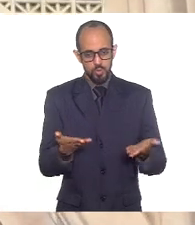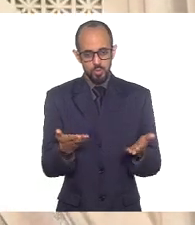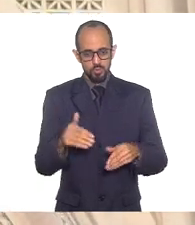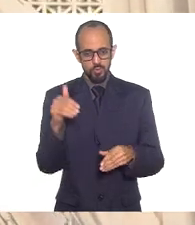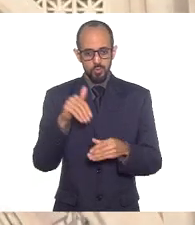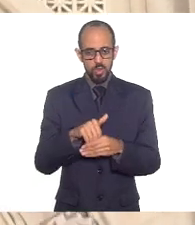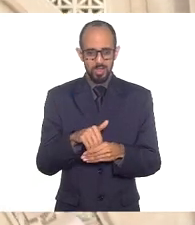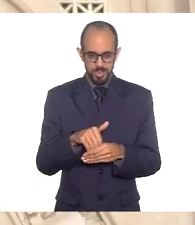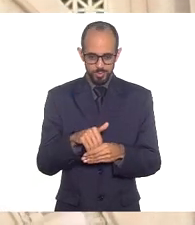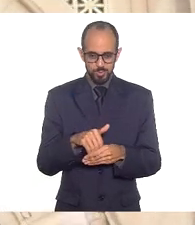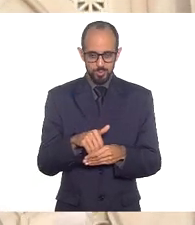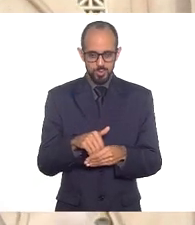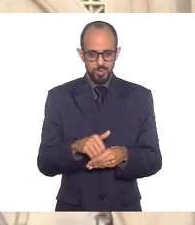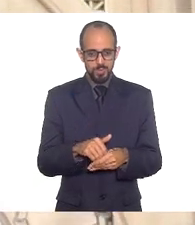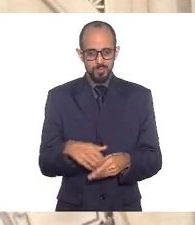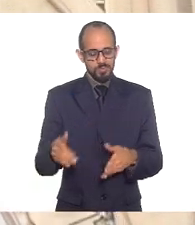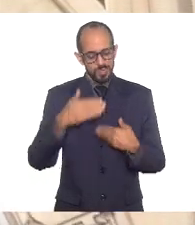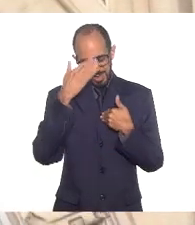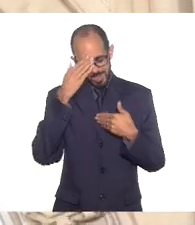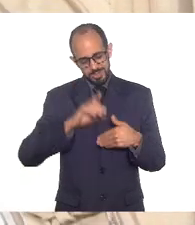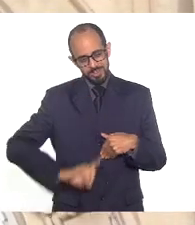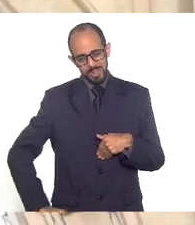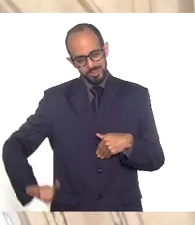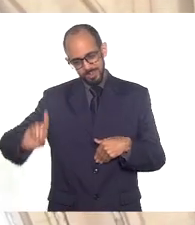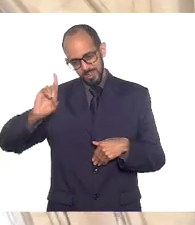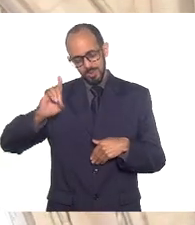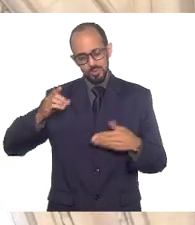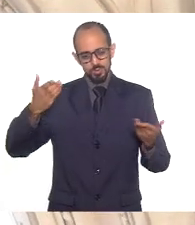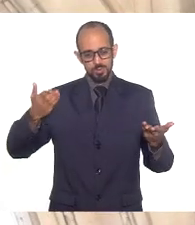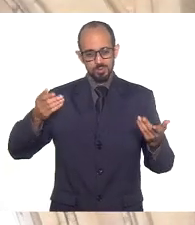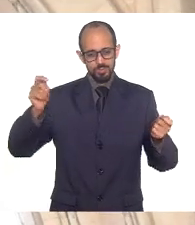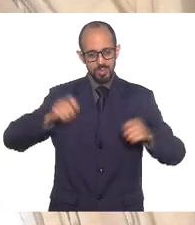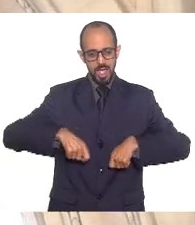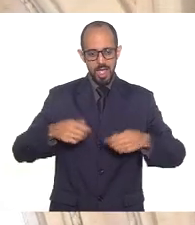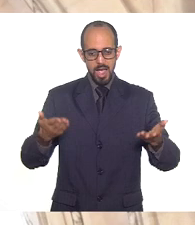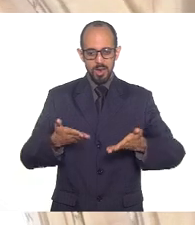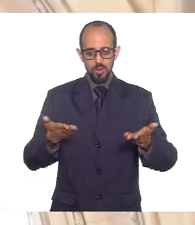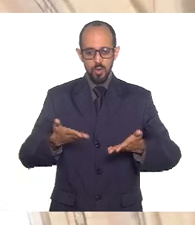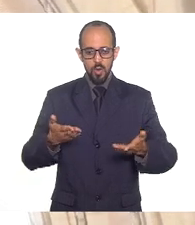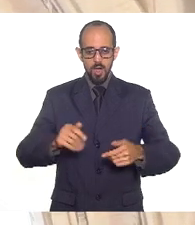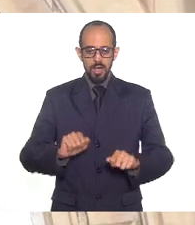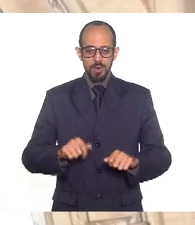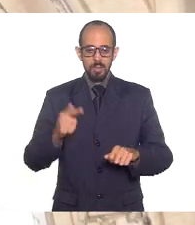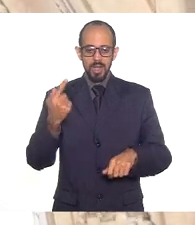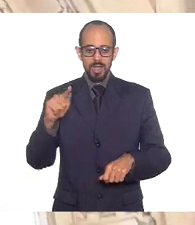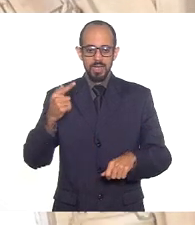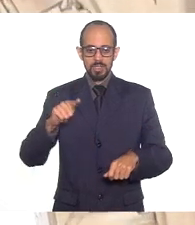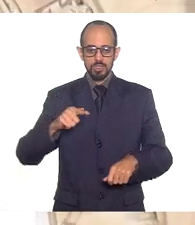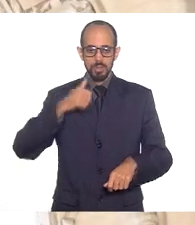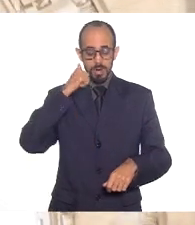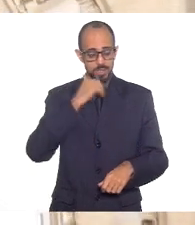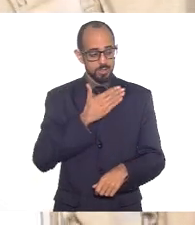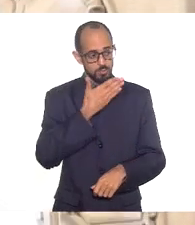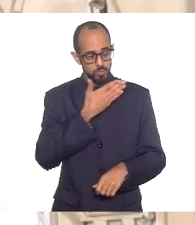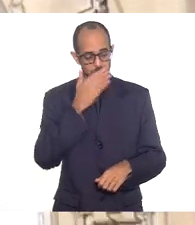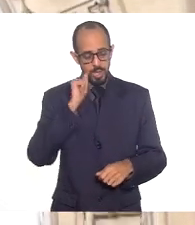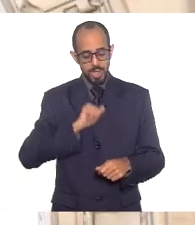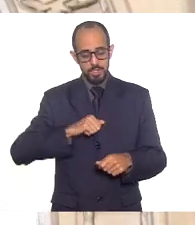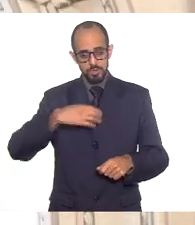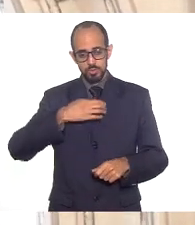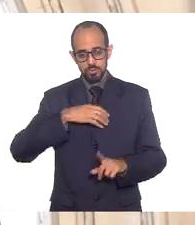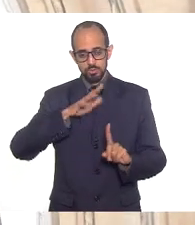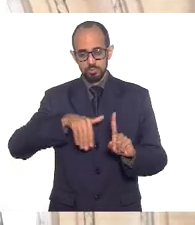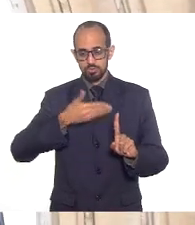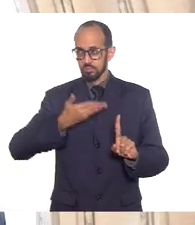votado graças a Deus podemos ali é garantir essas meninas uma segunda chance de forma digna